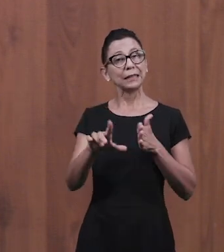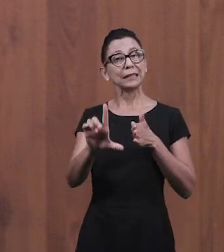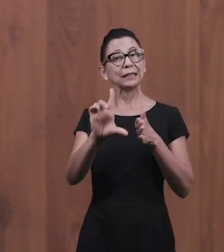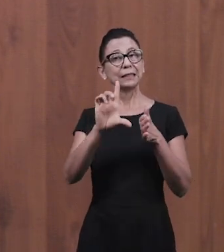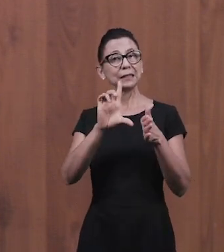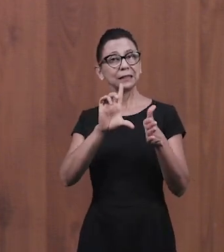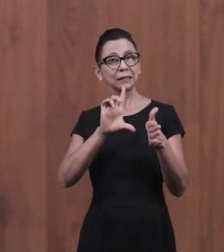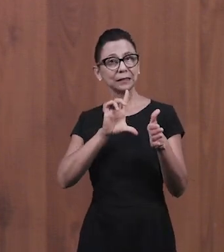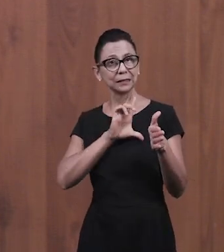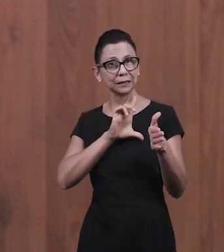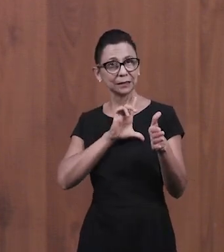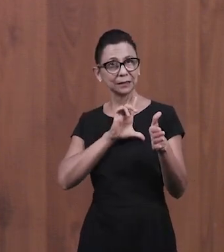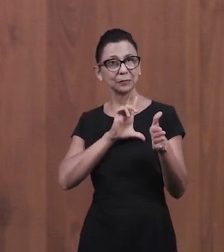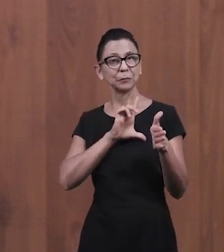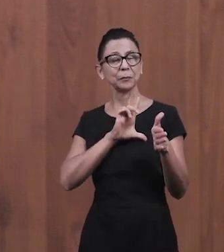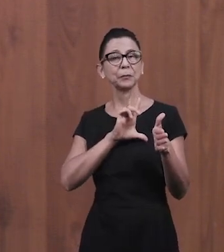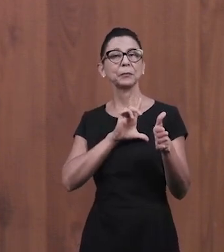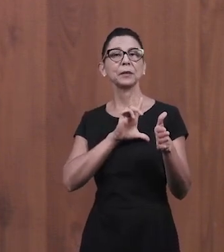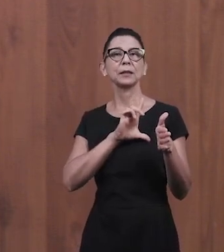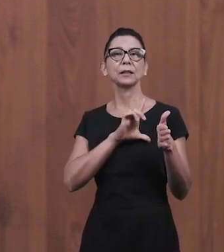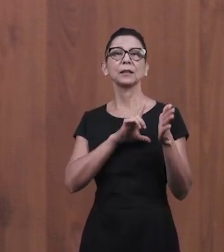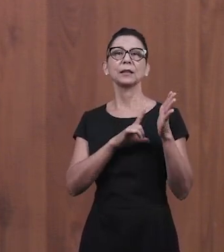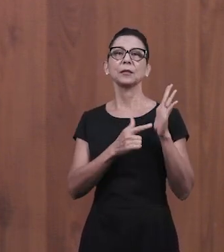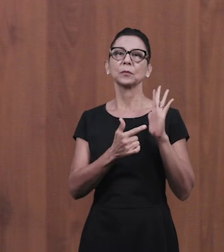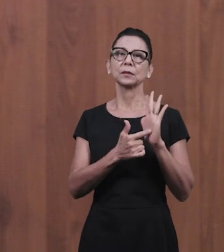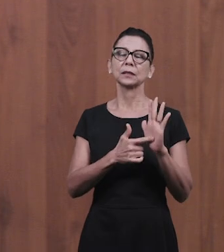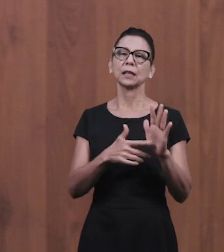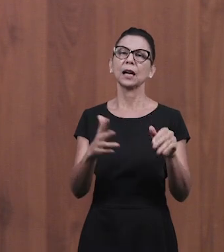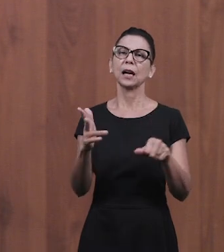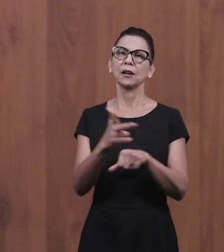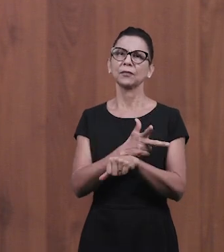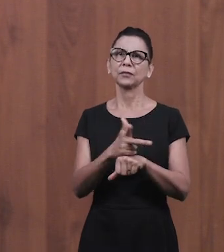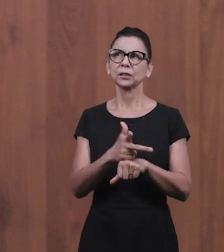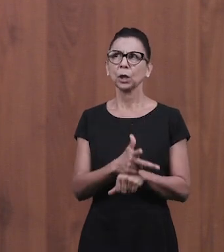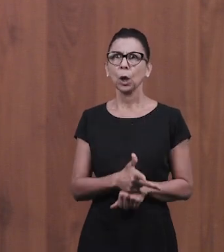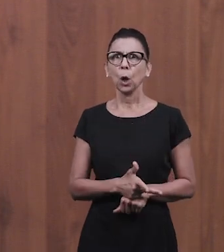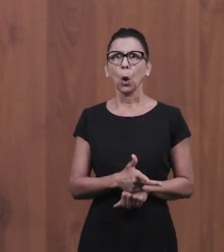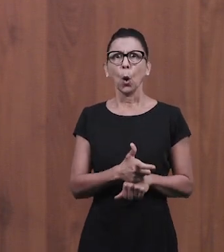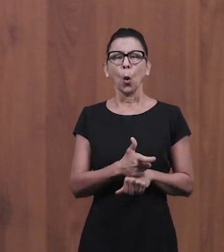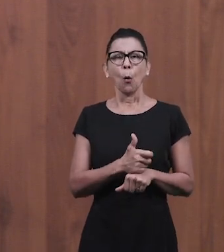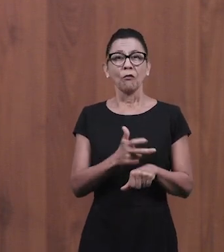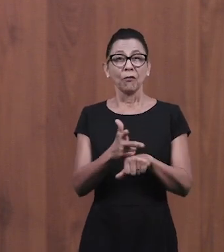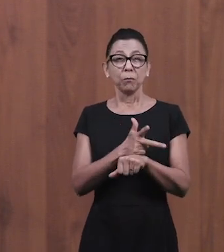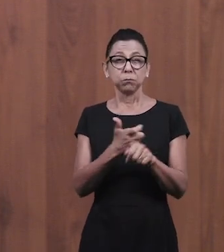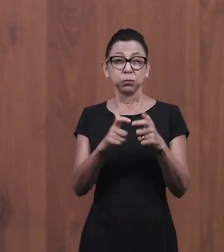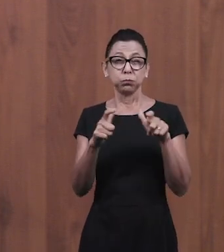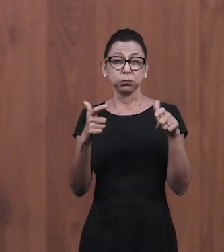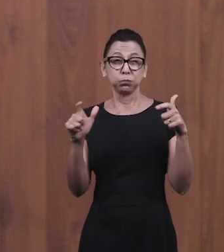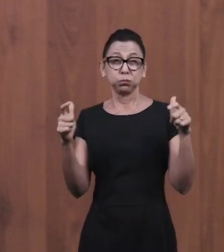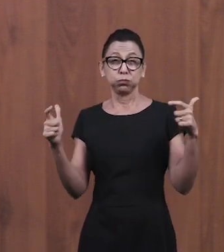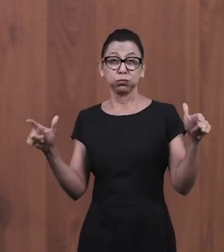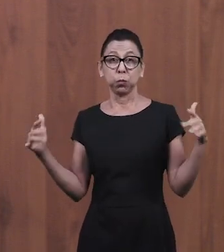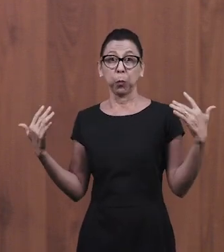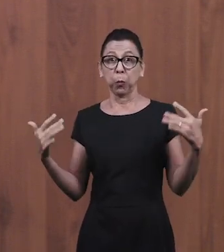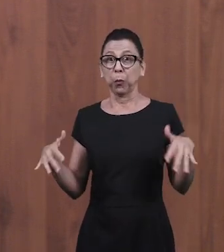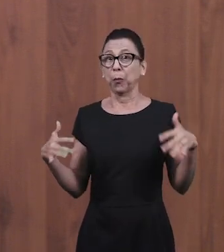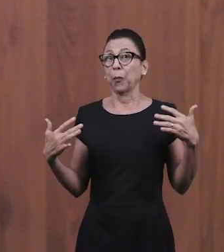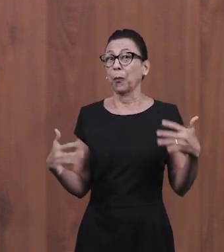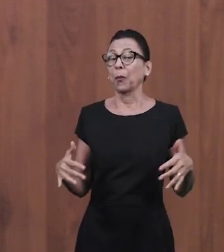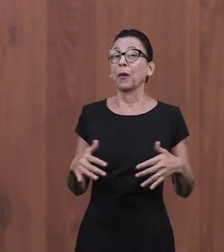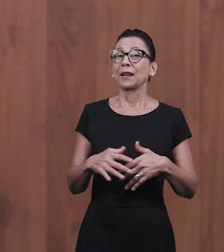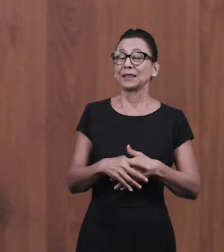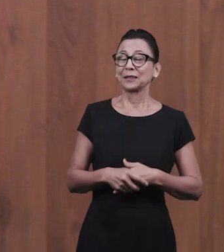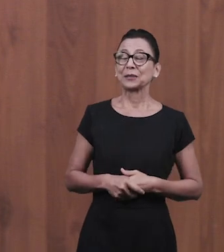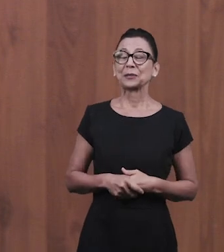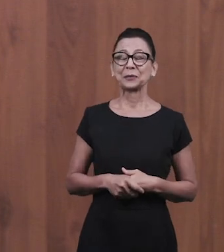desses vídeos que os irmãos enviaram, em razão de terem enviado centenas, às vezes até milhares de vídeos que nos têm chegado. E